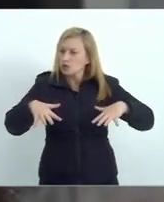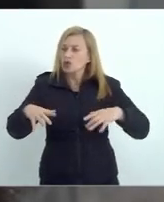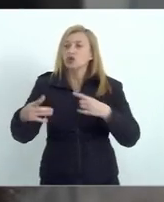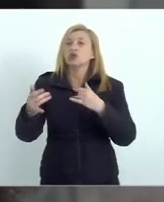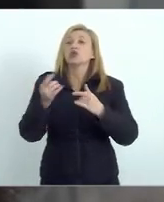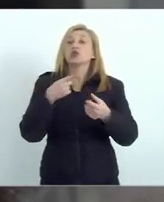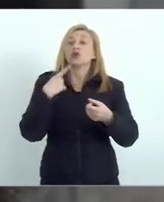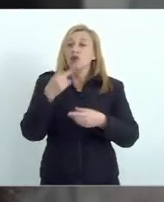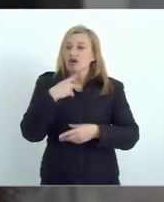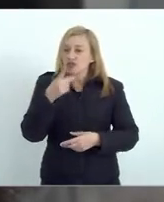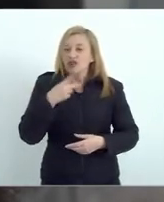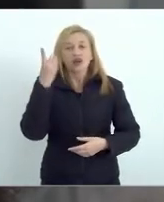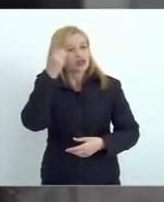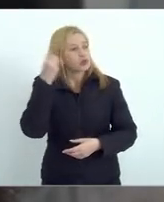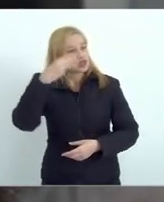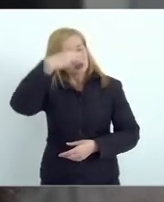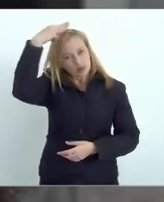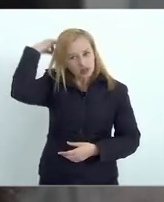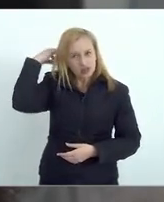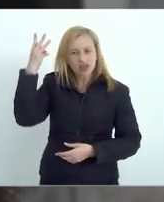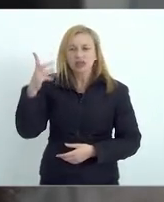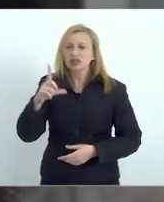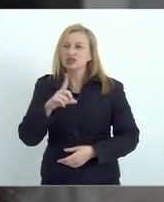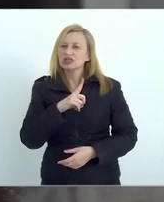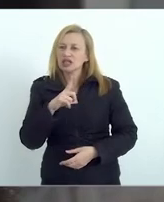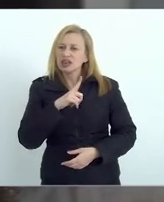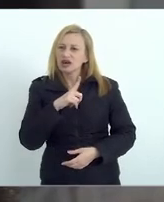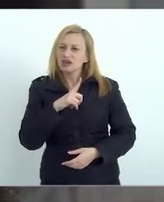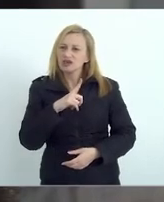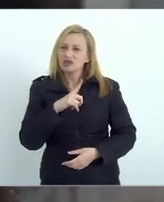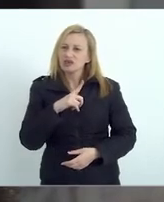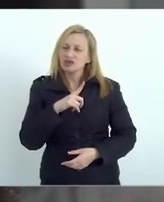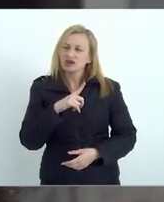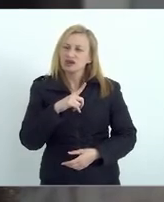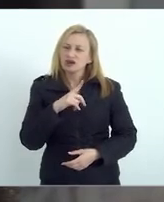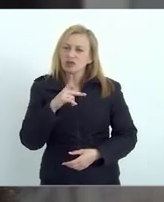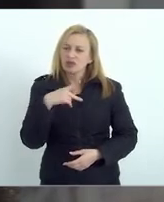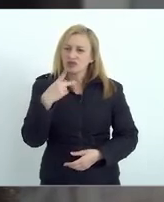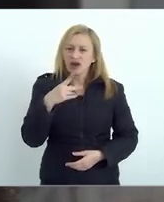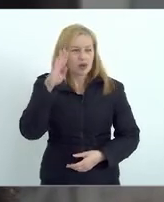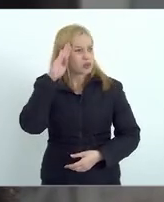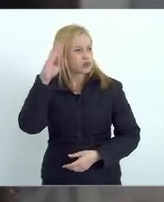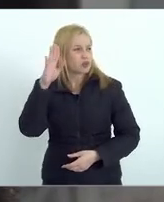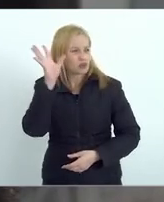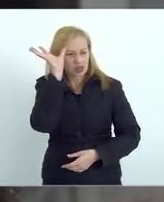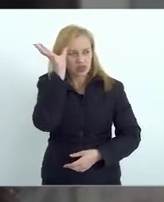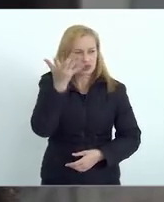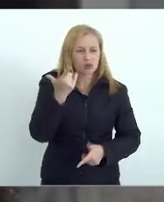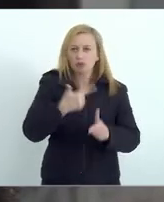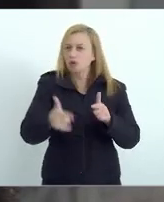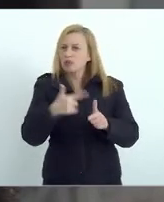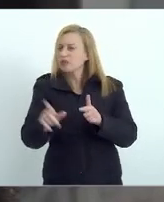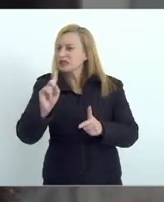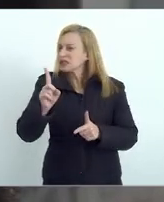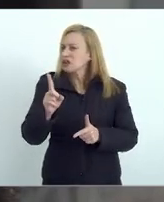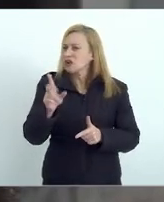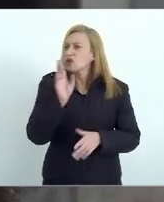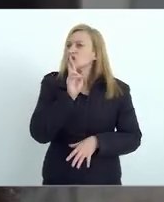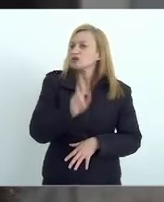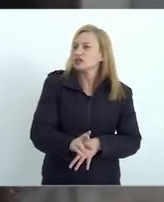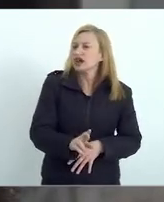discurso do deputado Márcio Pacheco teve uma presença fundamental na solução do problema já não vai ser mais intenso o resultado